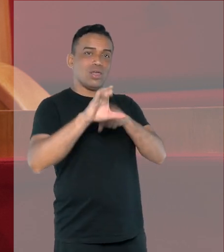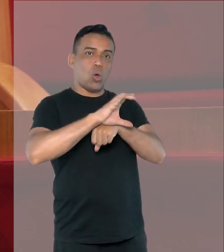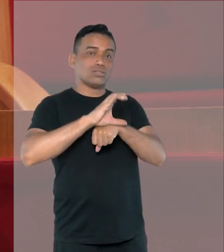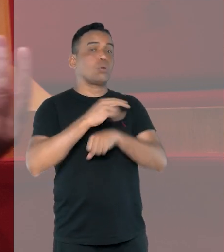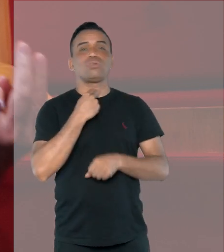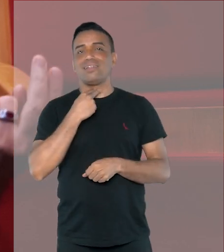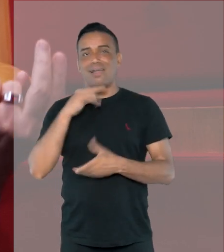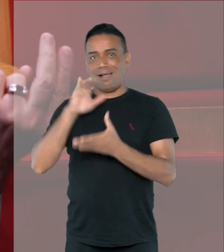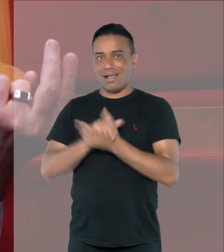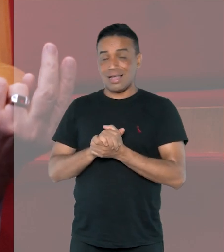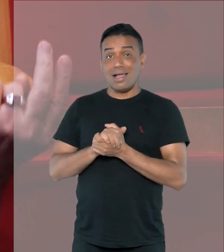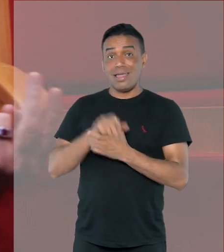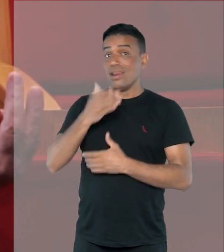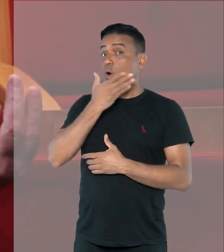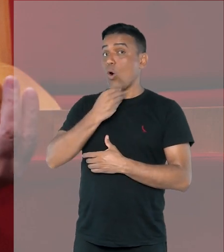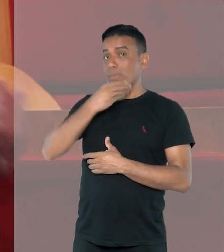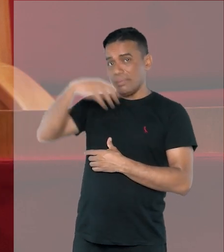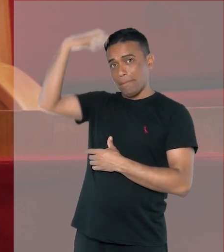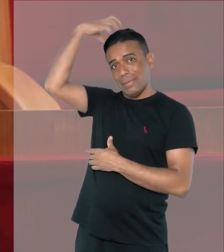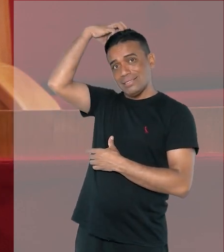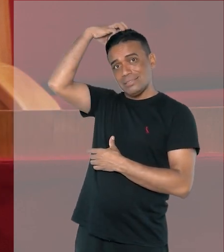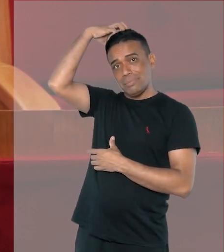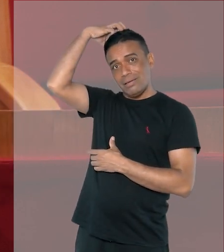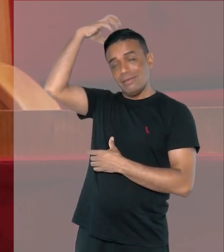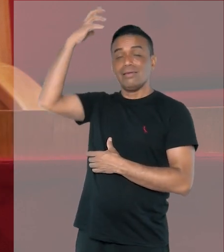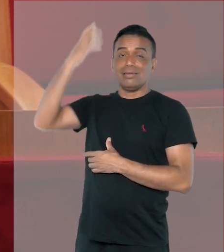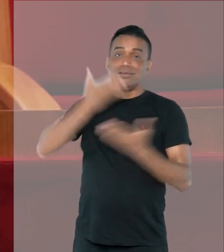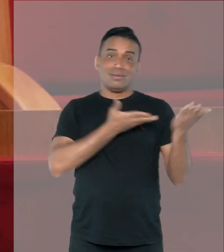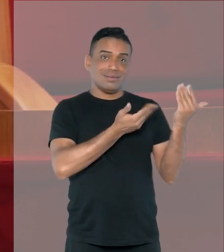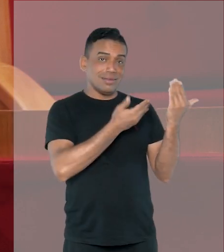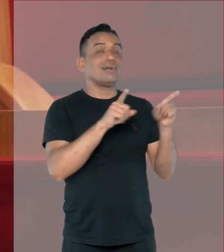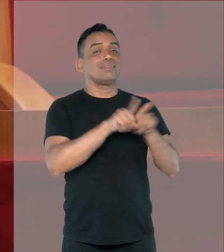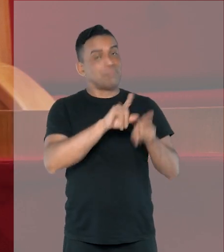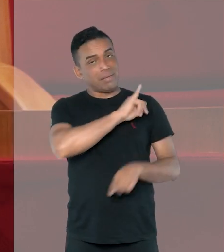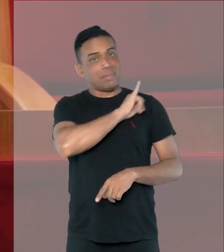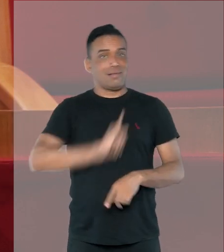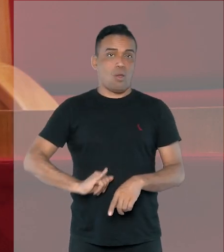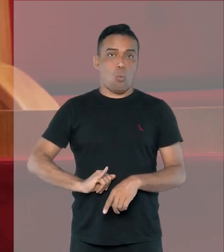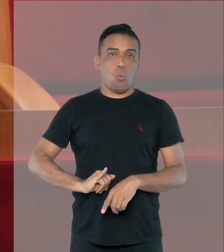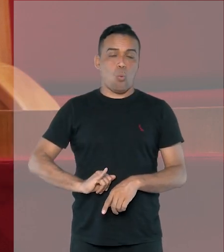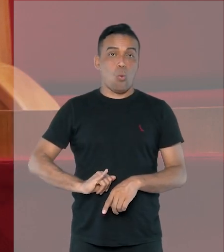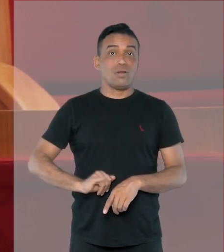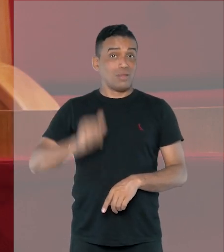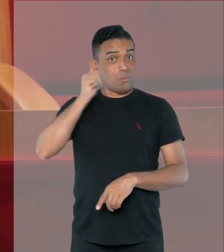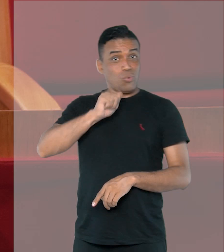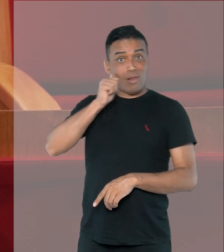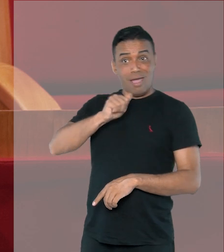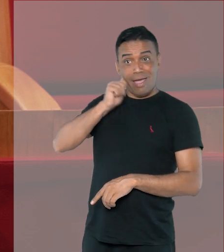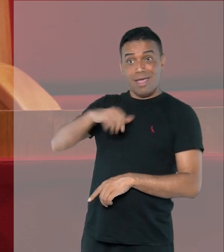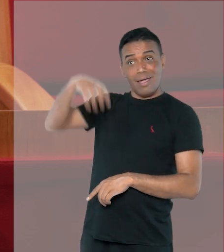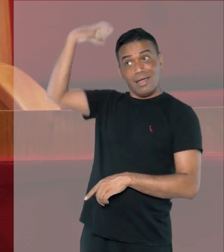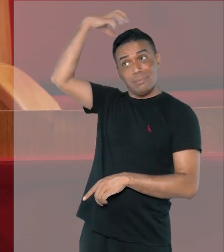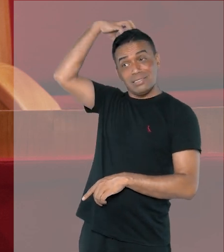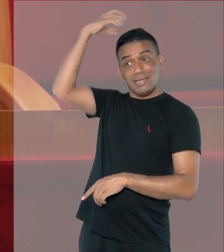Grão-Pará, era o príncipe imperial também. Ou seja, a princesa imperial era a herdeira do trono, ele, como mais